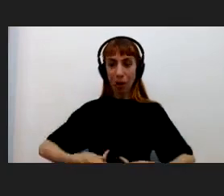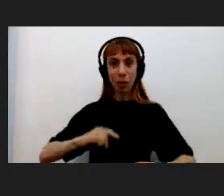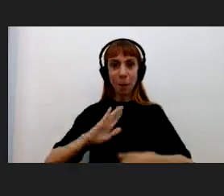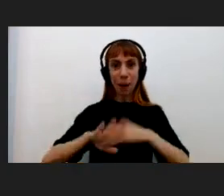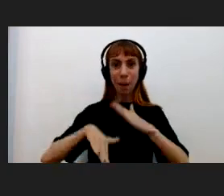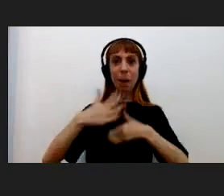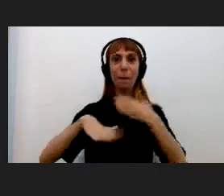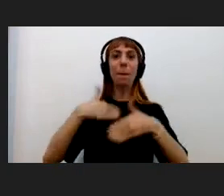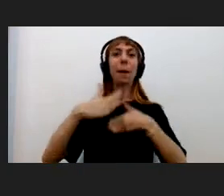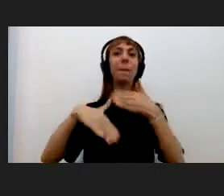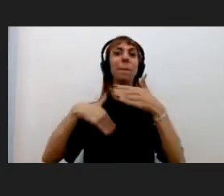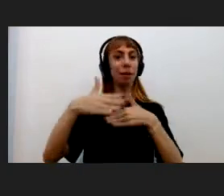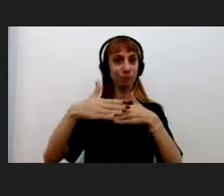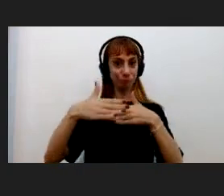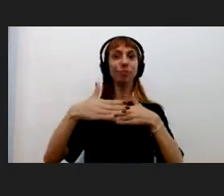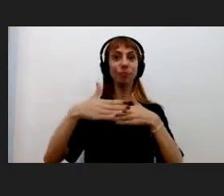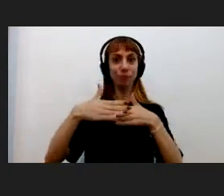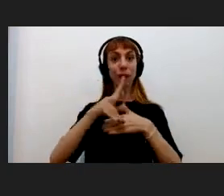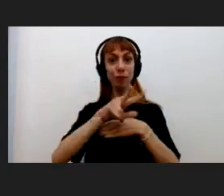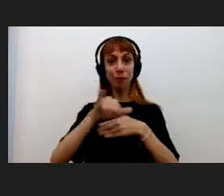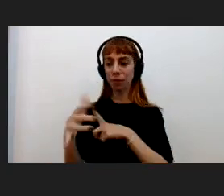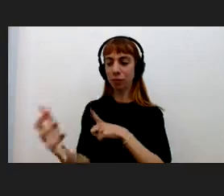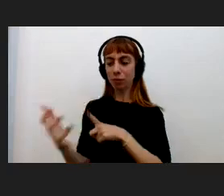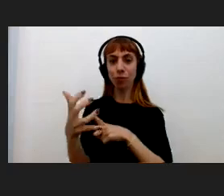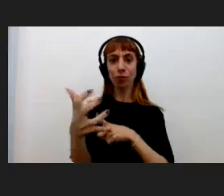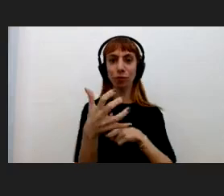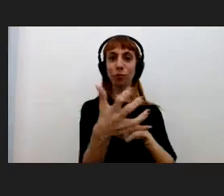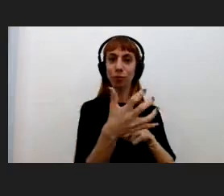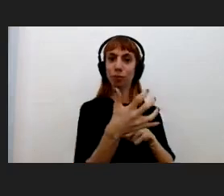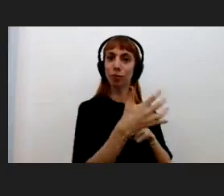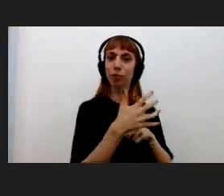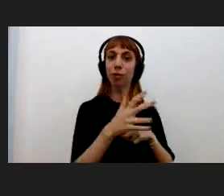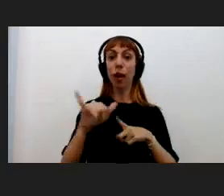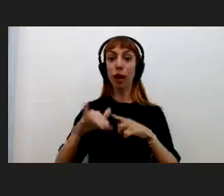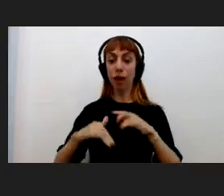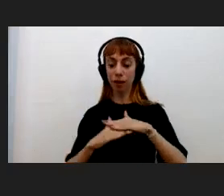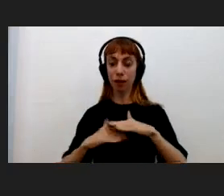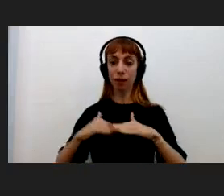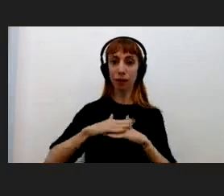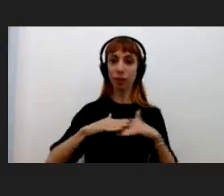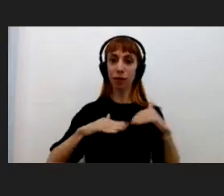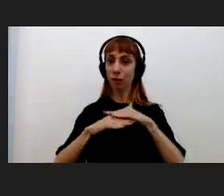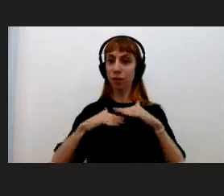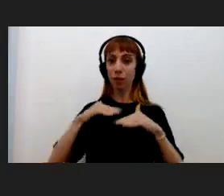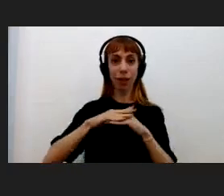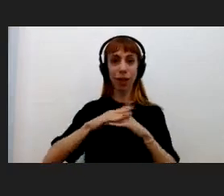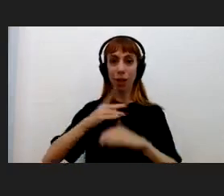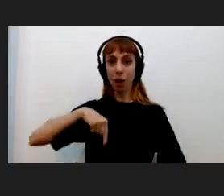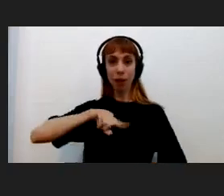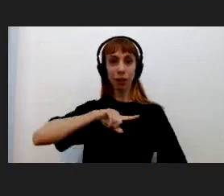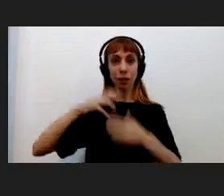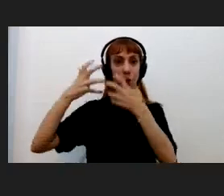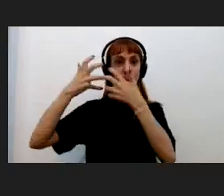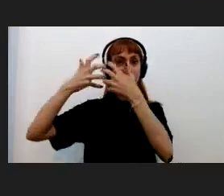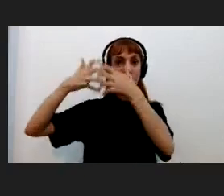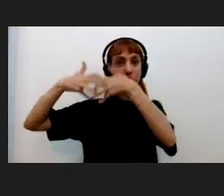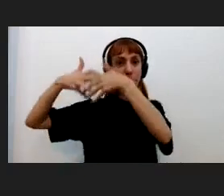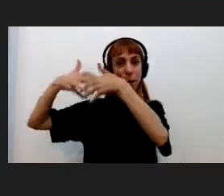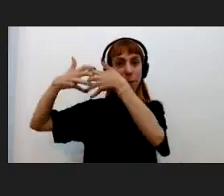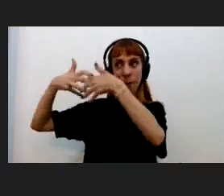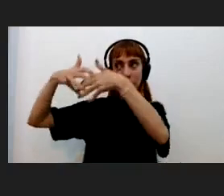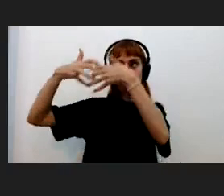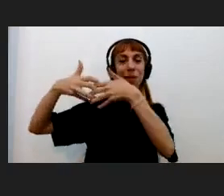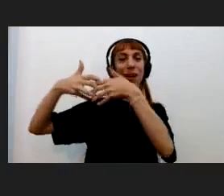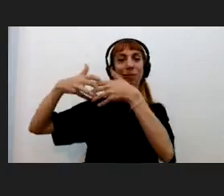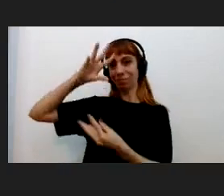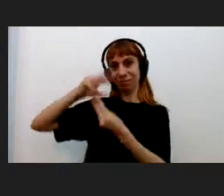formulando e que vão trazendo essa forma, né, a todas essas funções psicológicas. A compreensão que eu